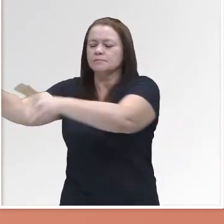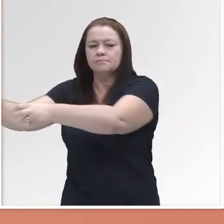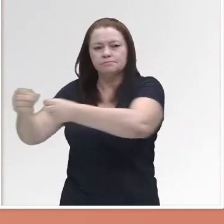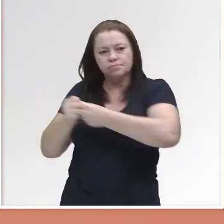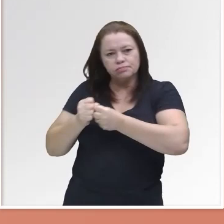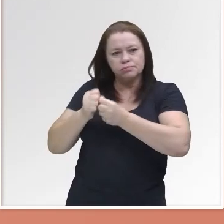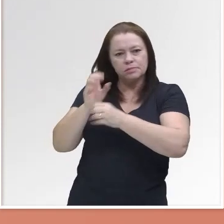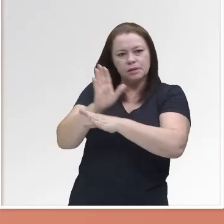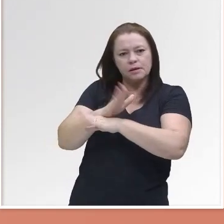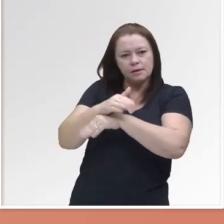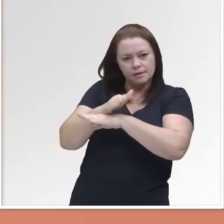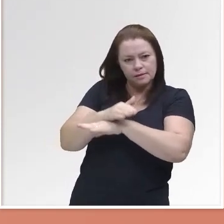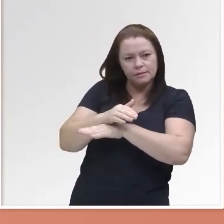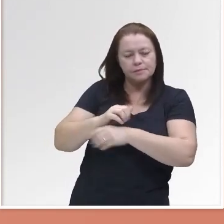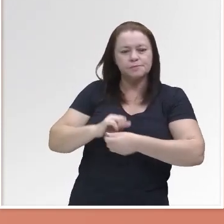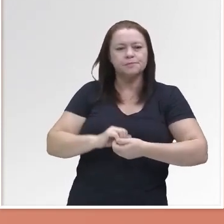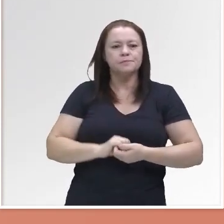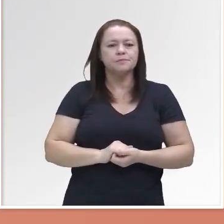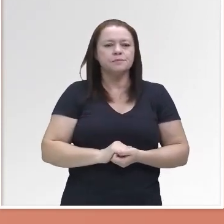para si.